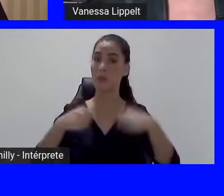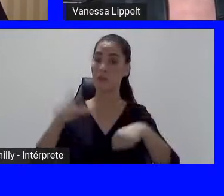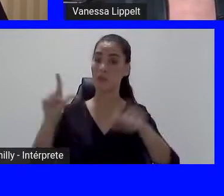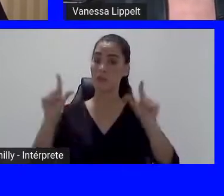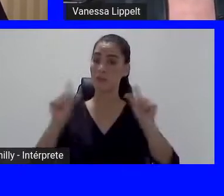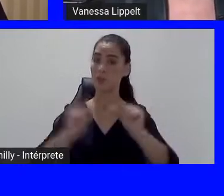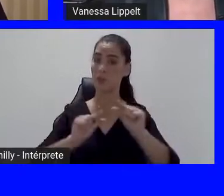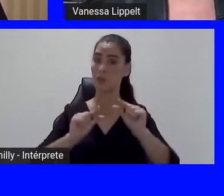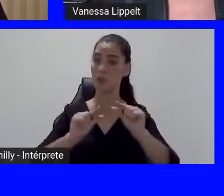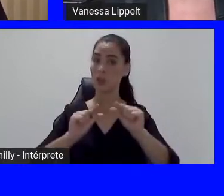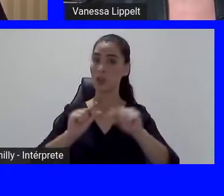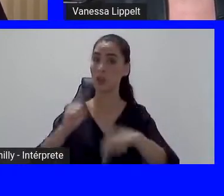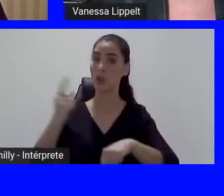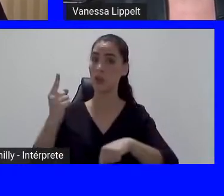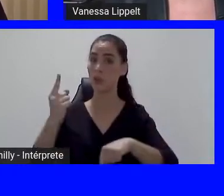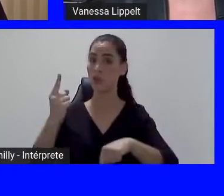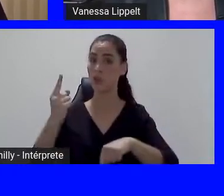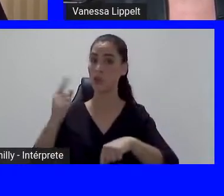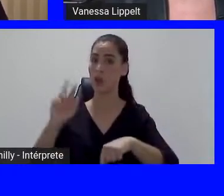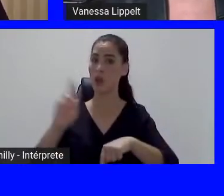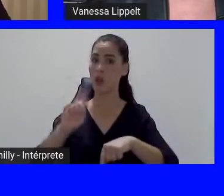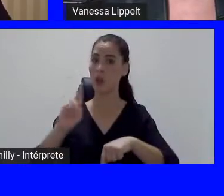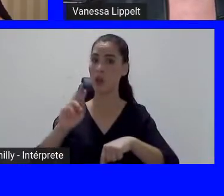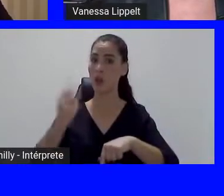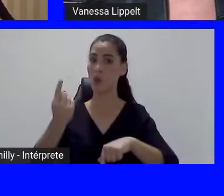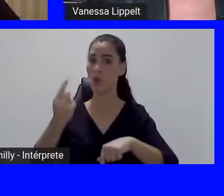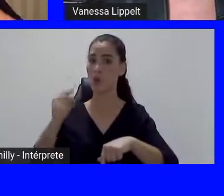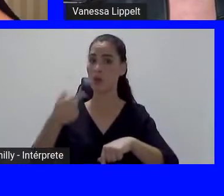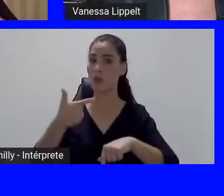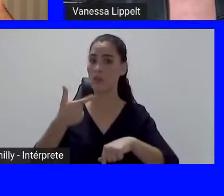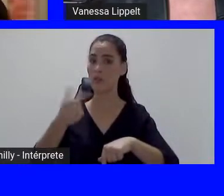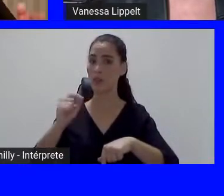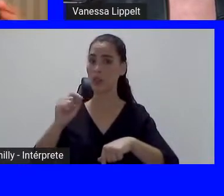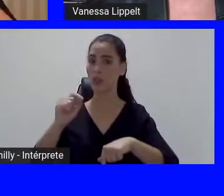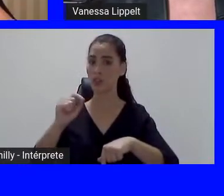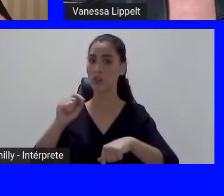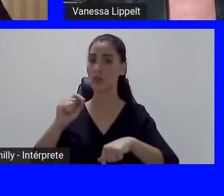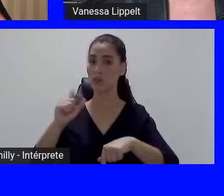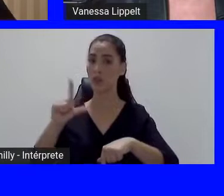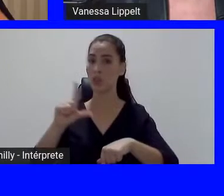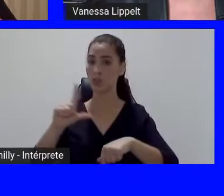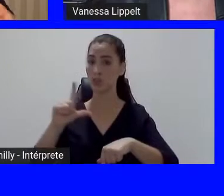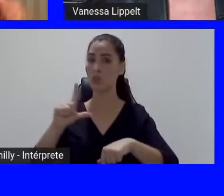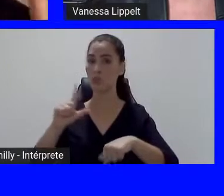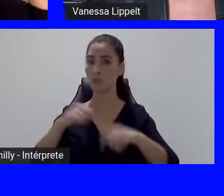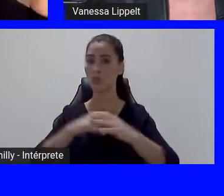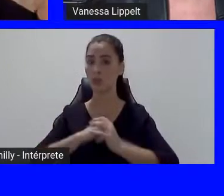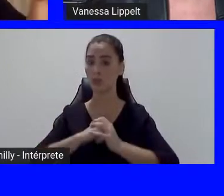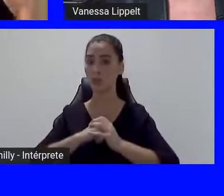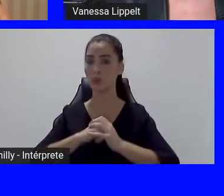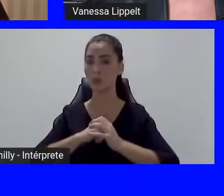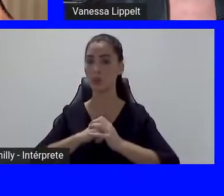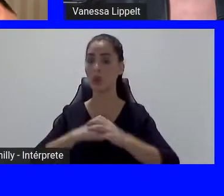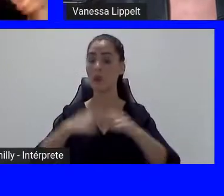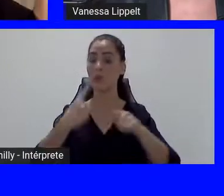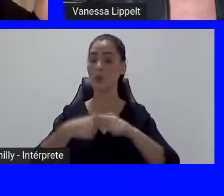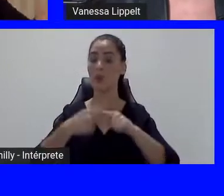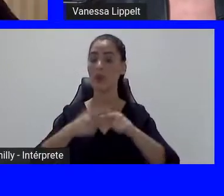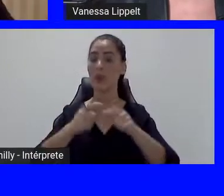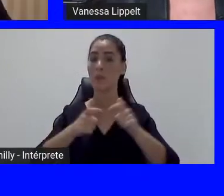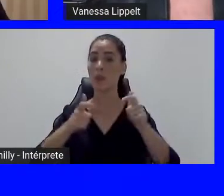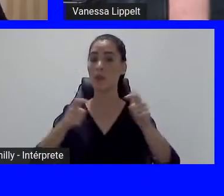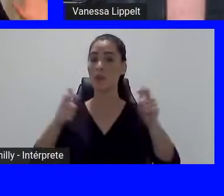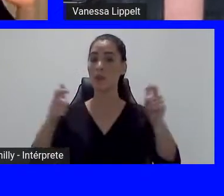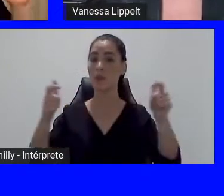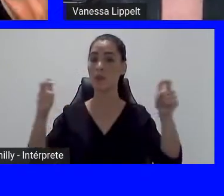R$1, R$1,20 por litro, especialmente do diesel, porque ele, em efeito cascata, ele aumenta o preço de tudo, ele aumenta a